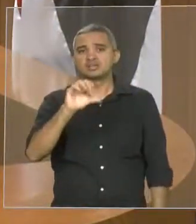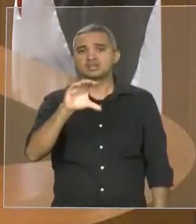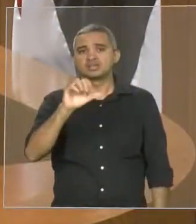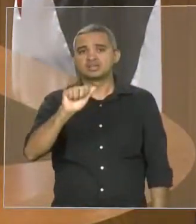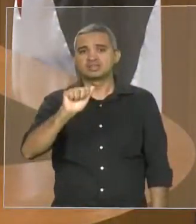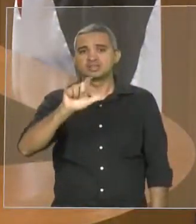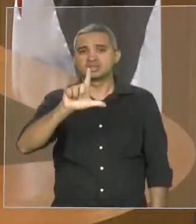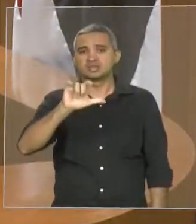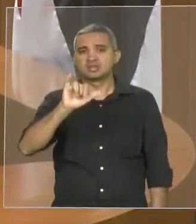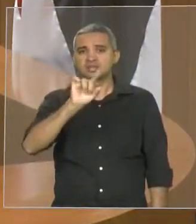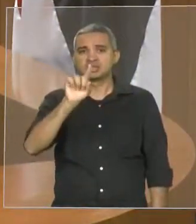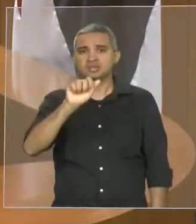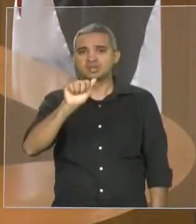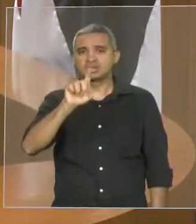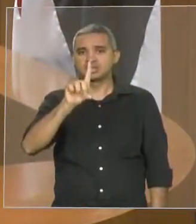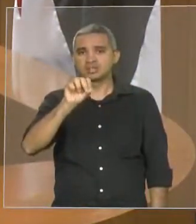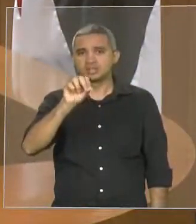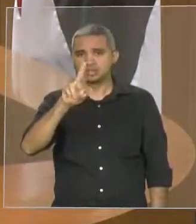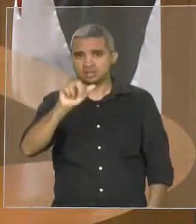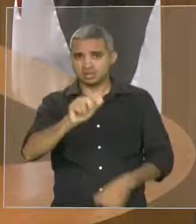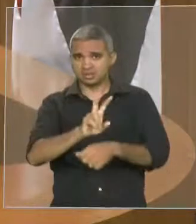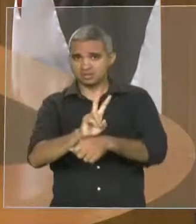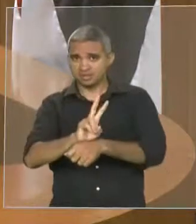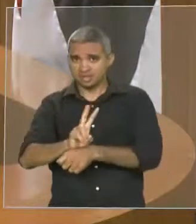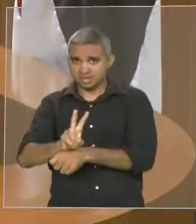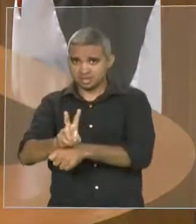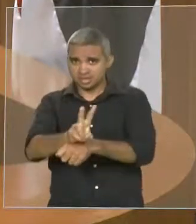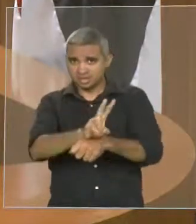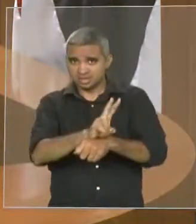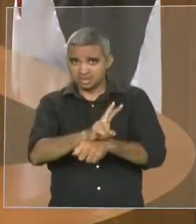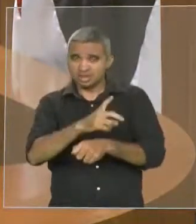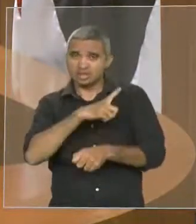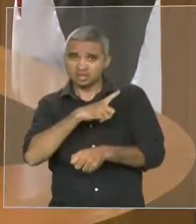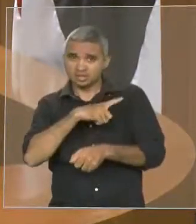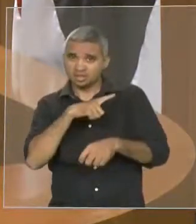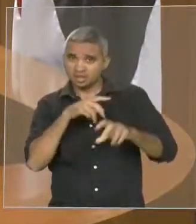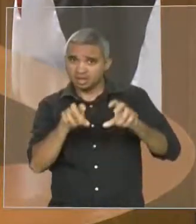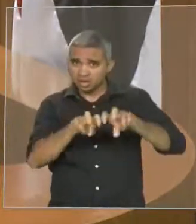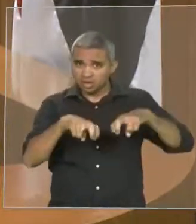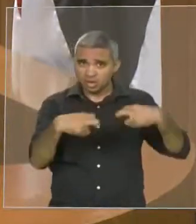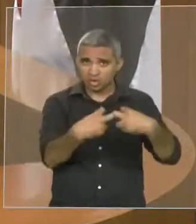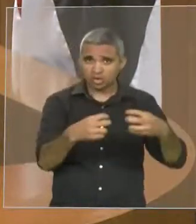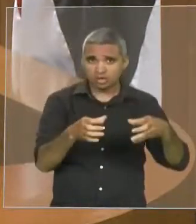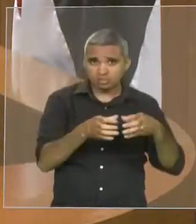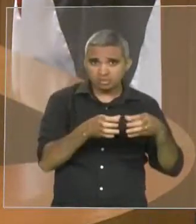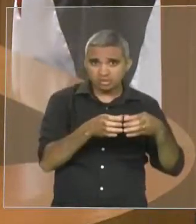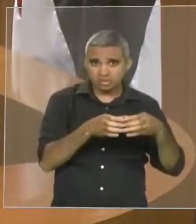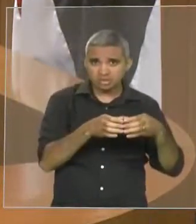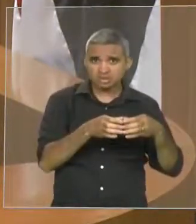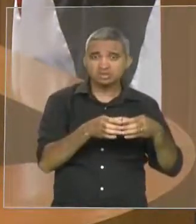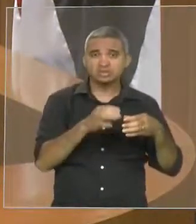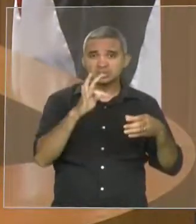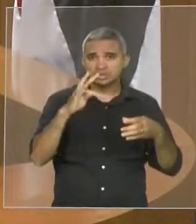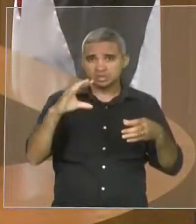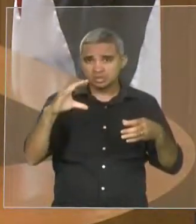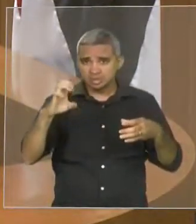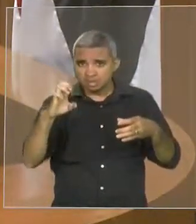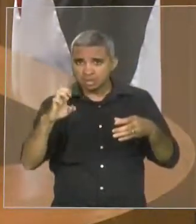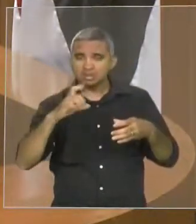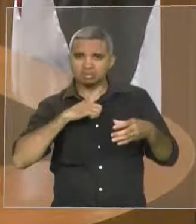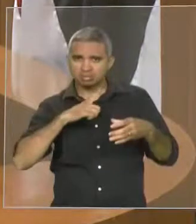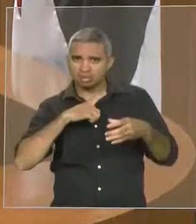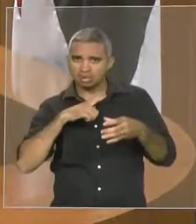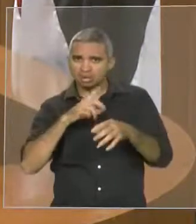Parlamento, comissão técnica ou de inquérito, a instituição de contas, o Tribunal de Contas, realiza